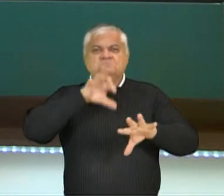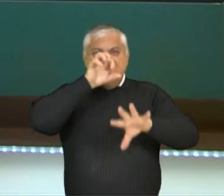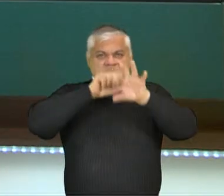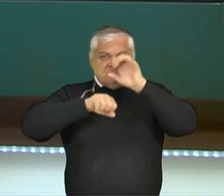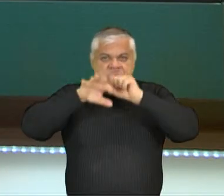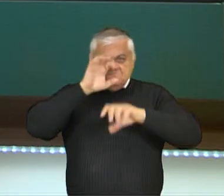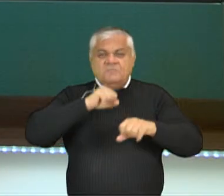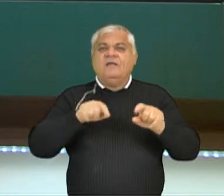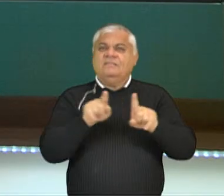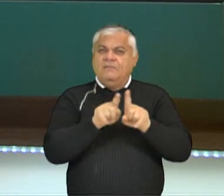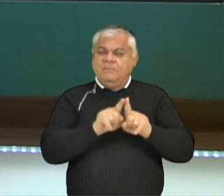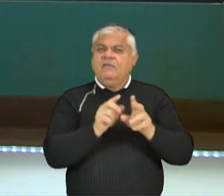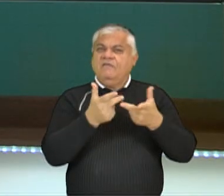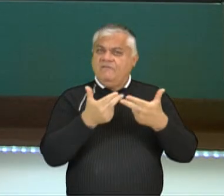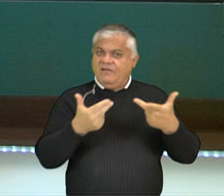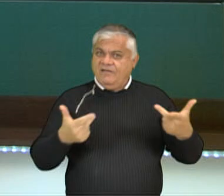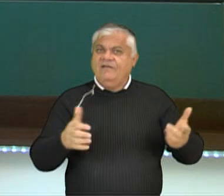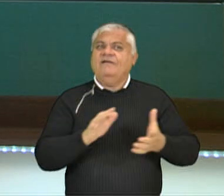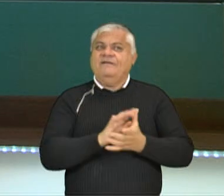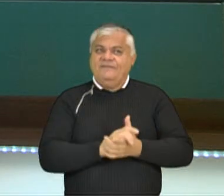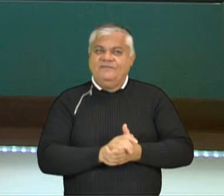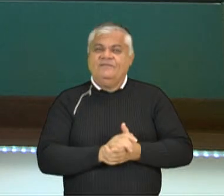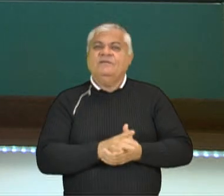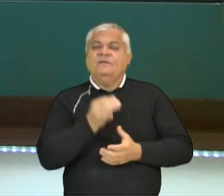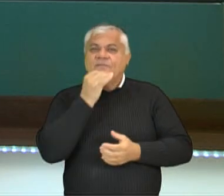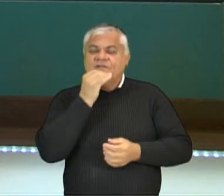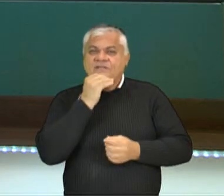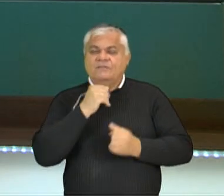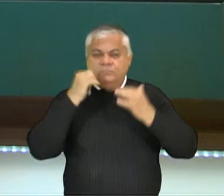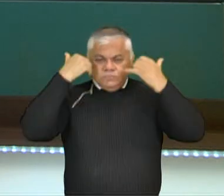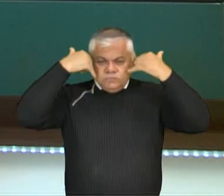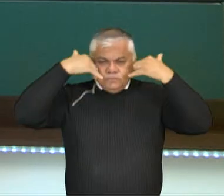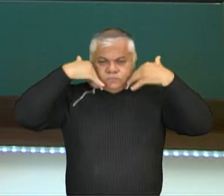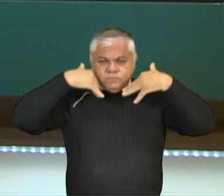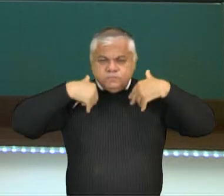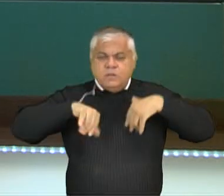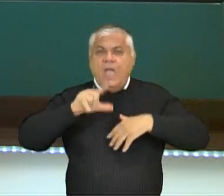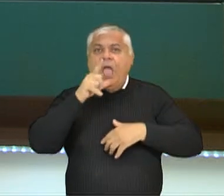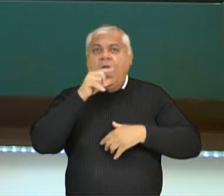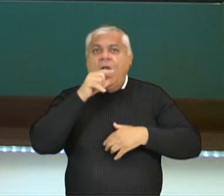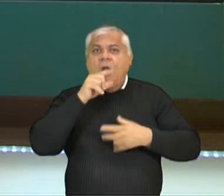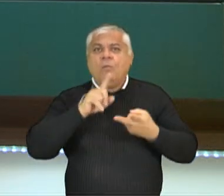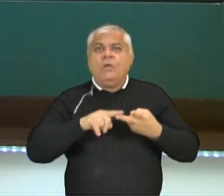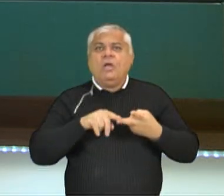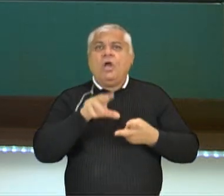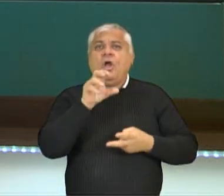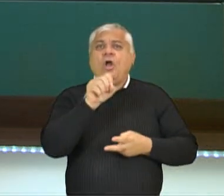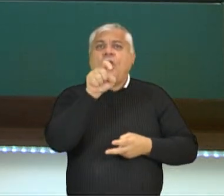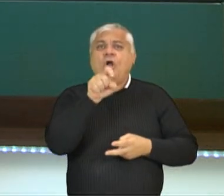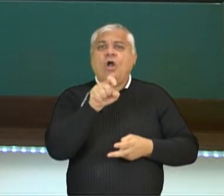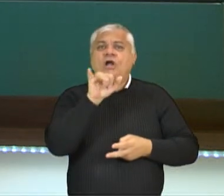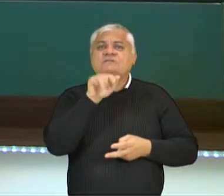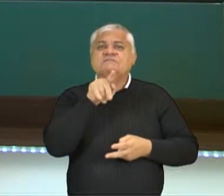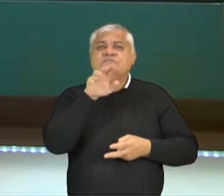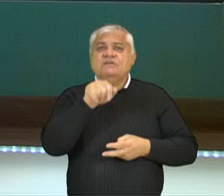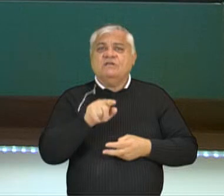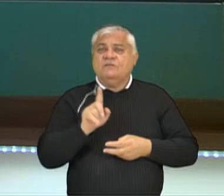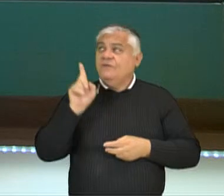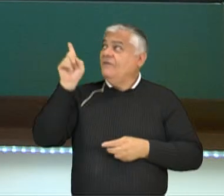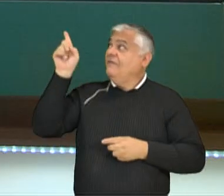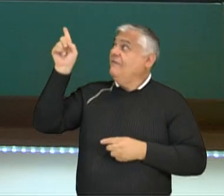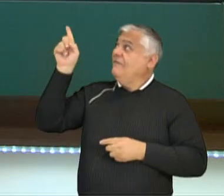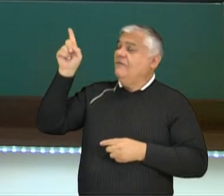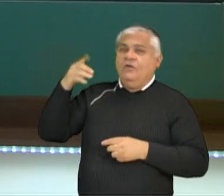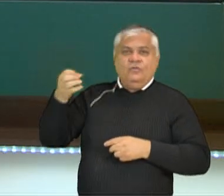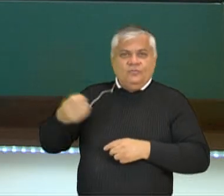tá? Com relação à hidratação, com relação à oxigenação, até esse aparelho aqui é um aparelho novo.